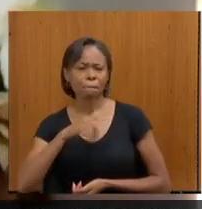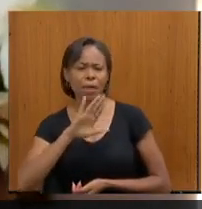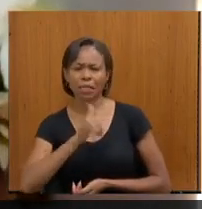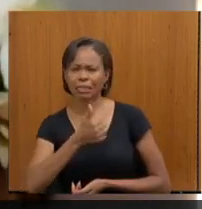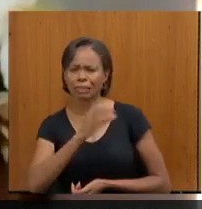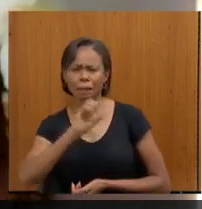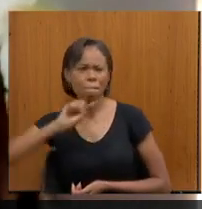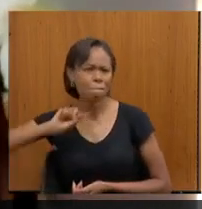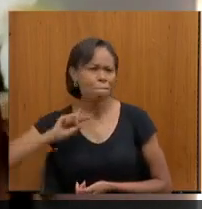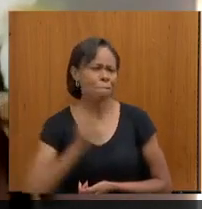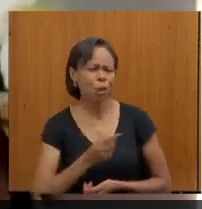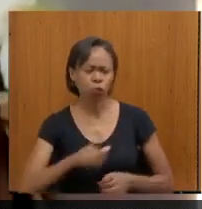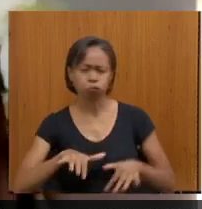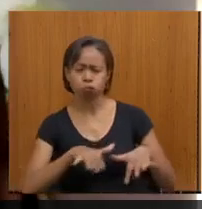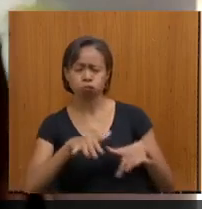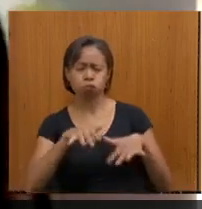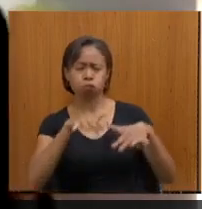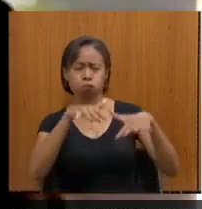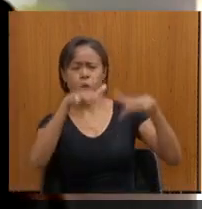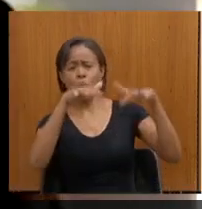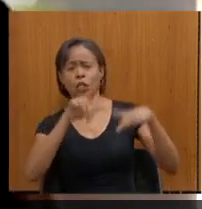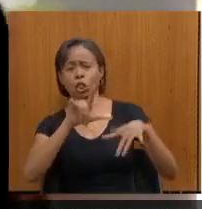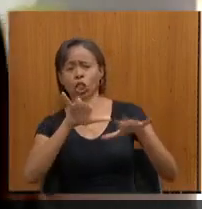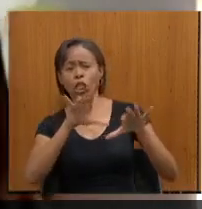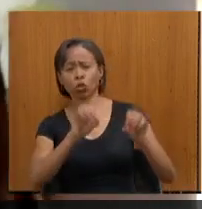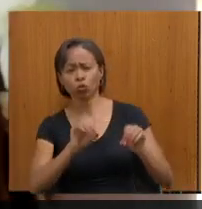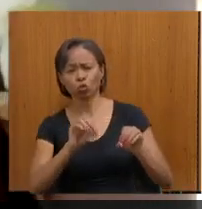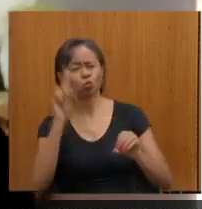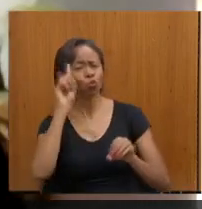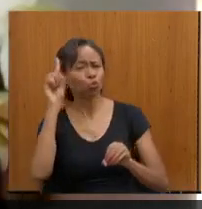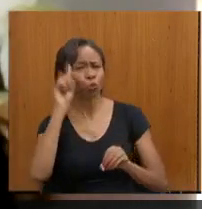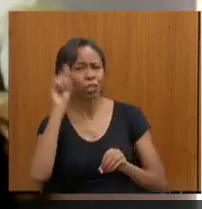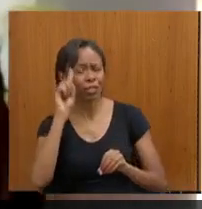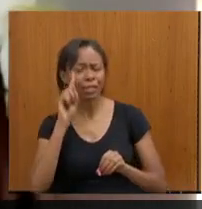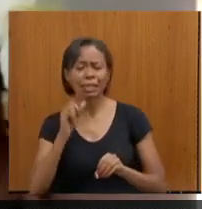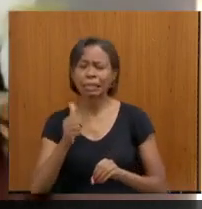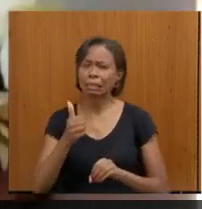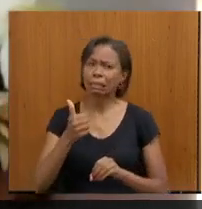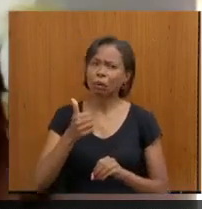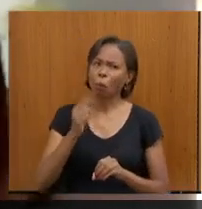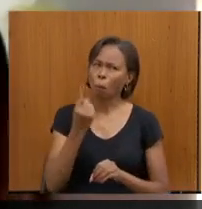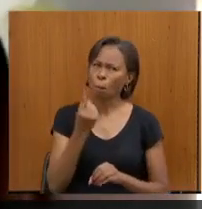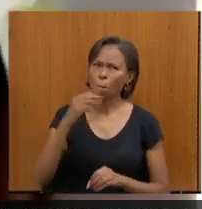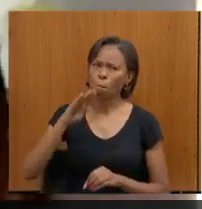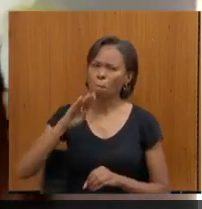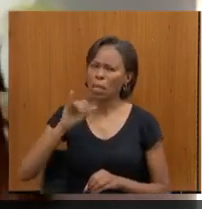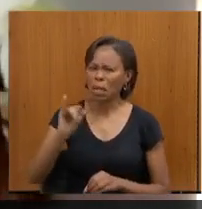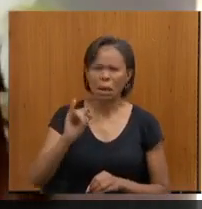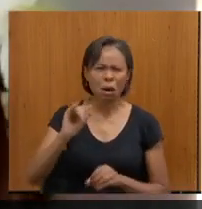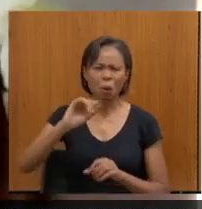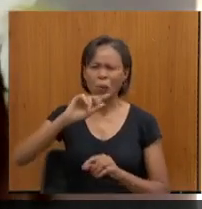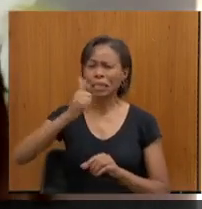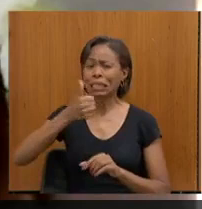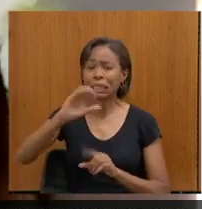dia ou seja seria 10 vezes 1500000000 de reais